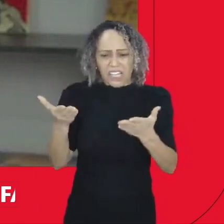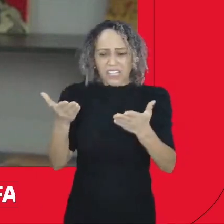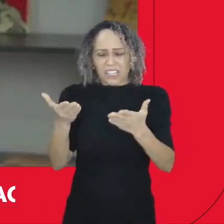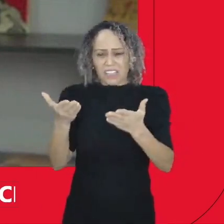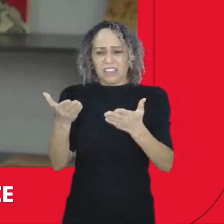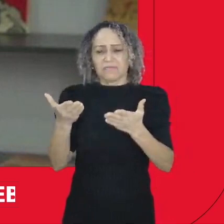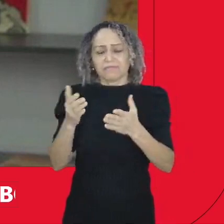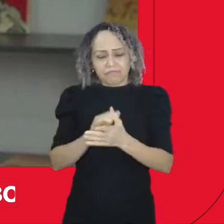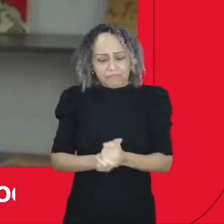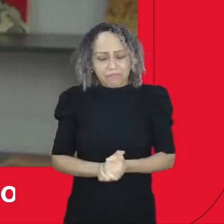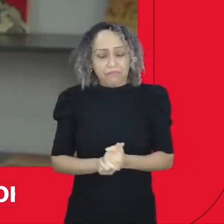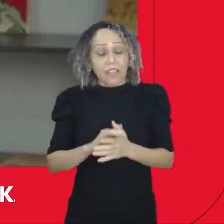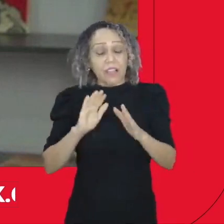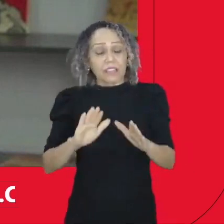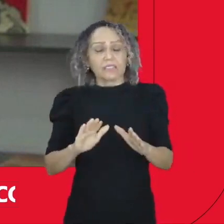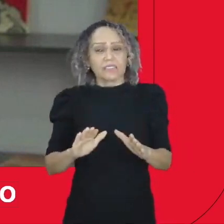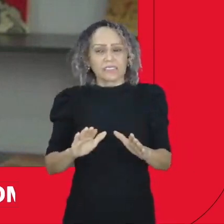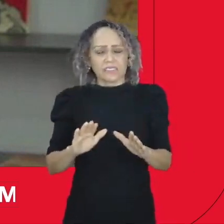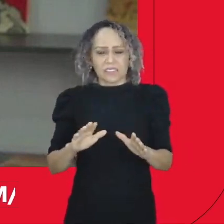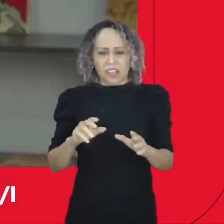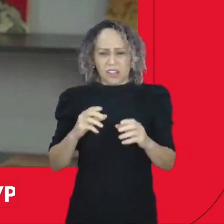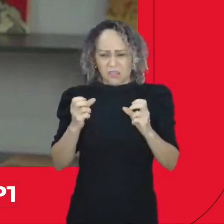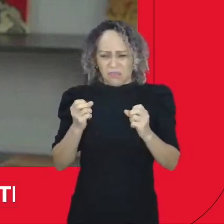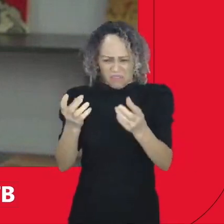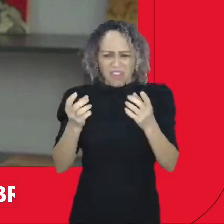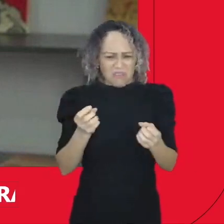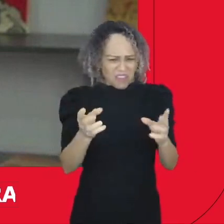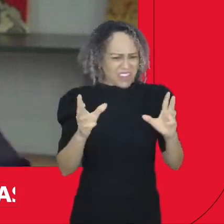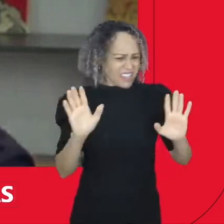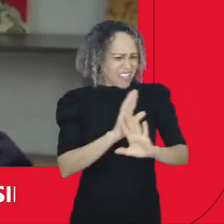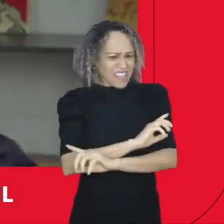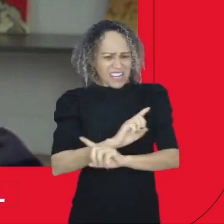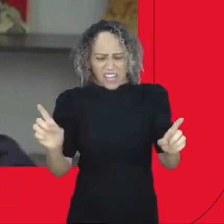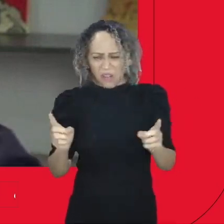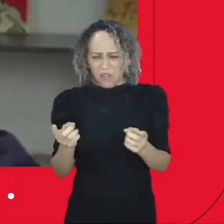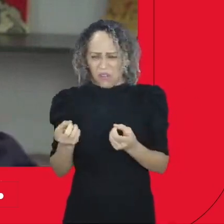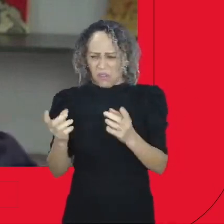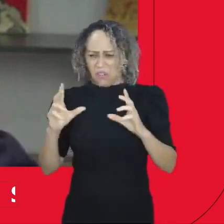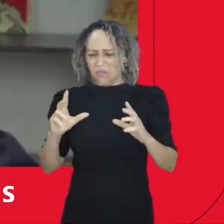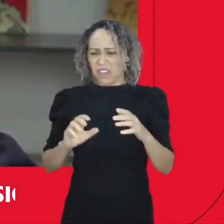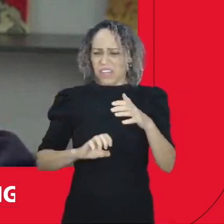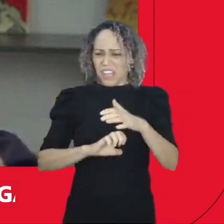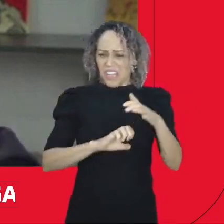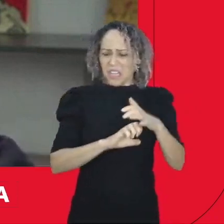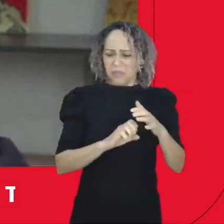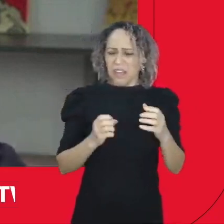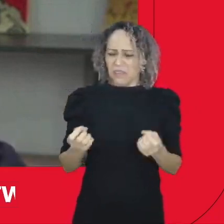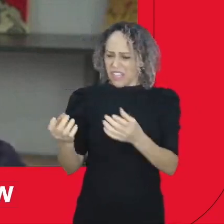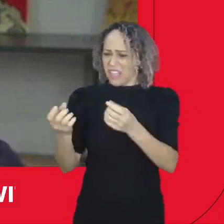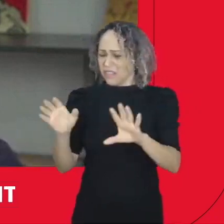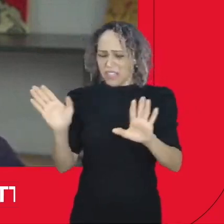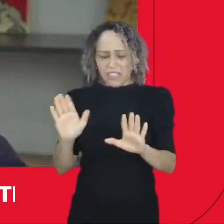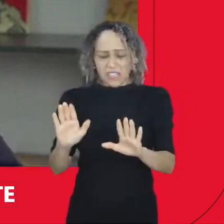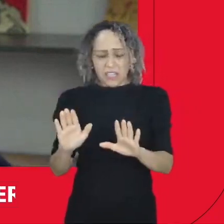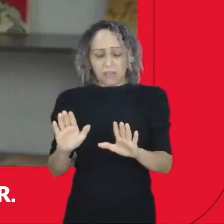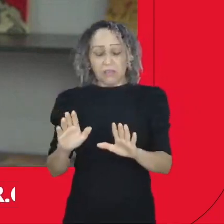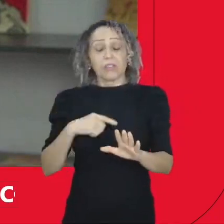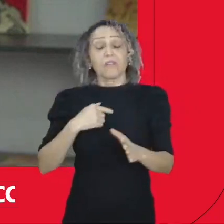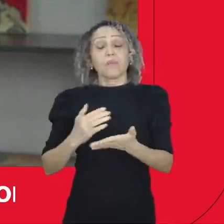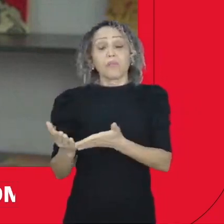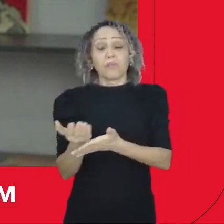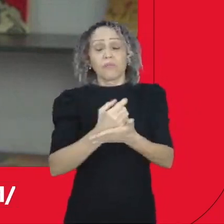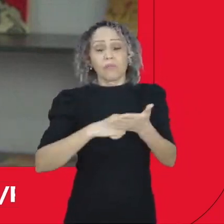o funcionamento, e nós vamos de pronto, de imediato, diminuir esta longa fila de espera dos exames, da